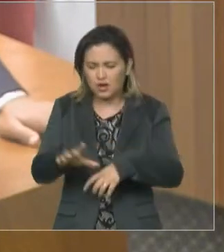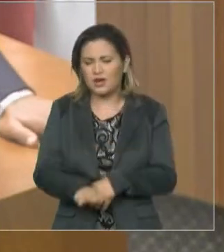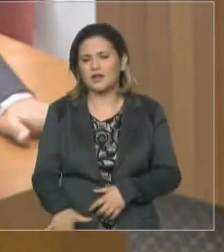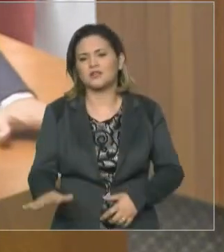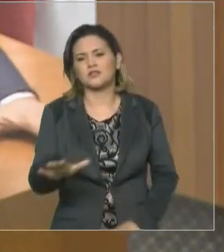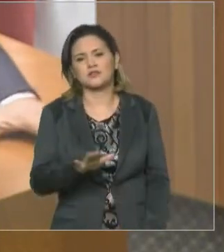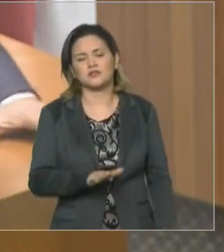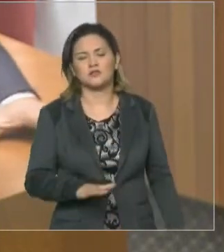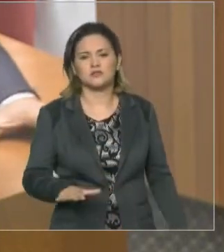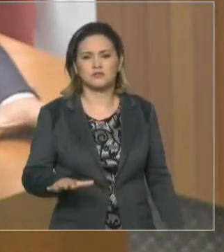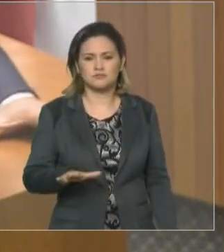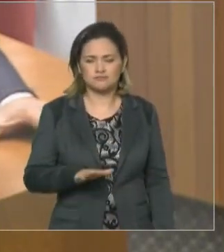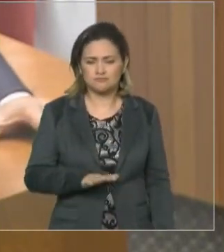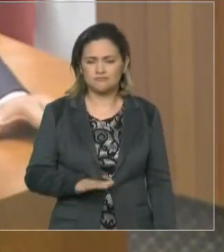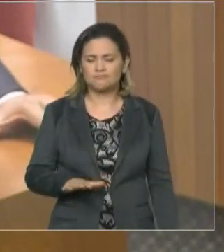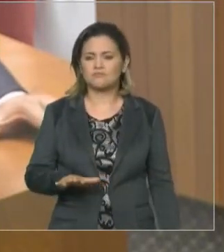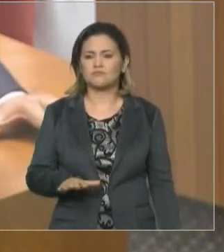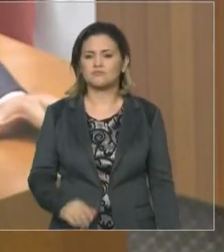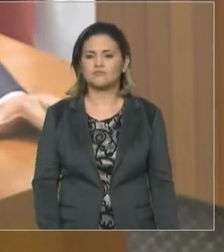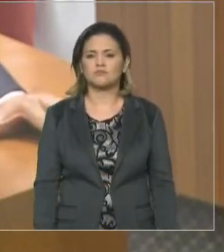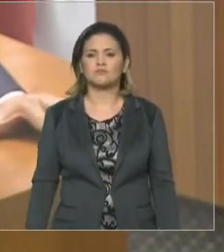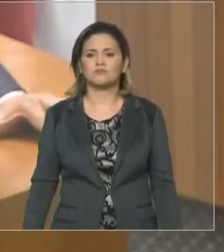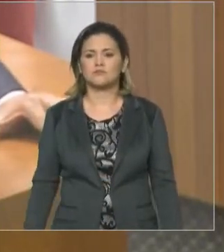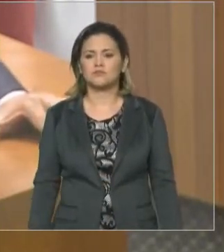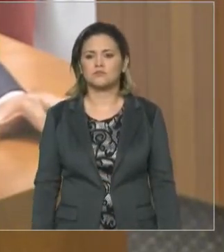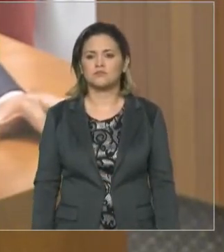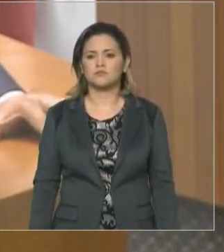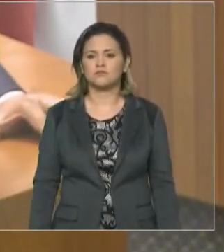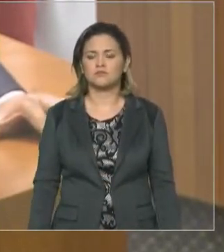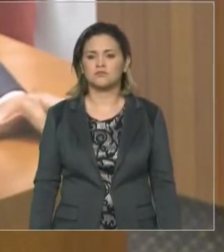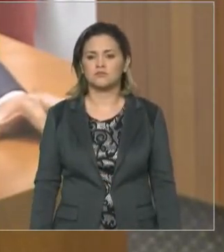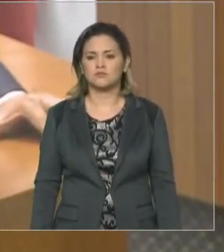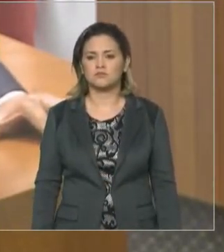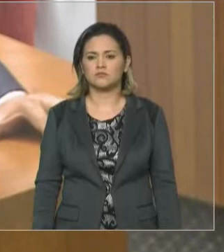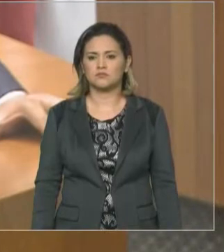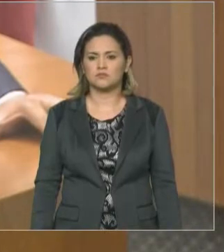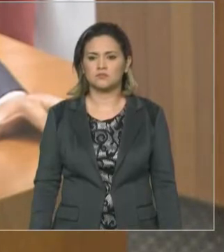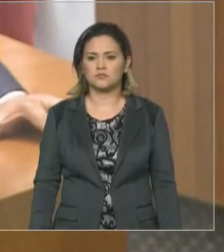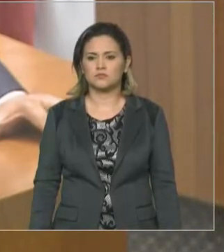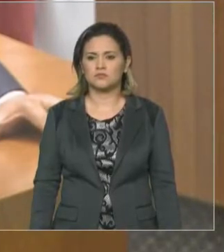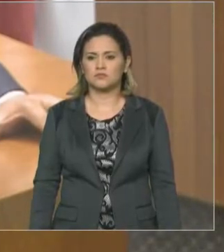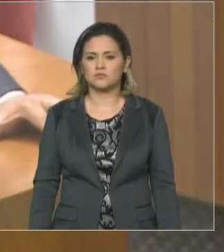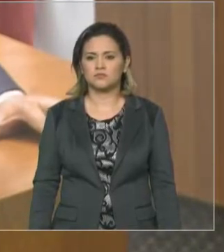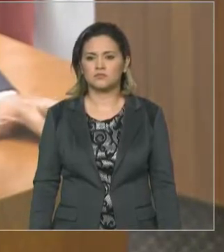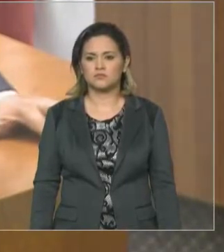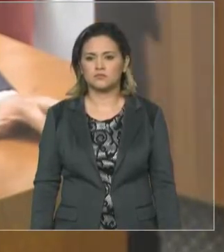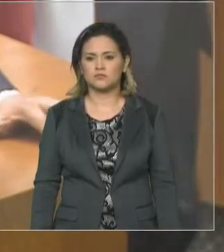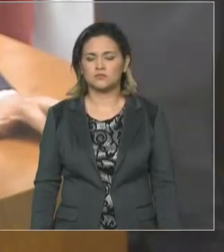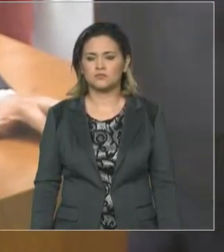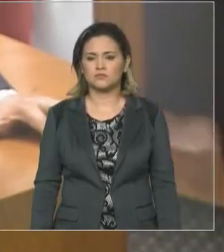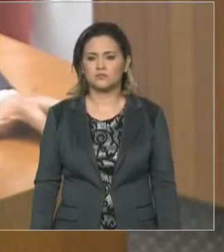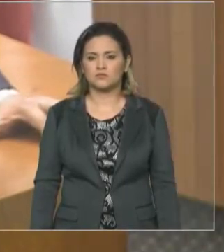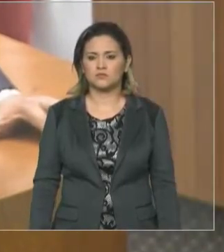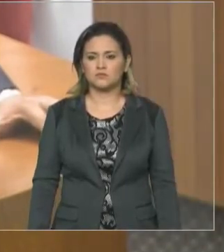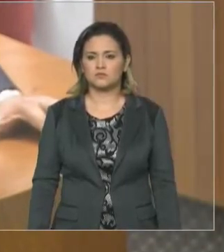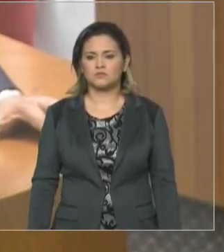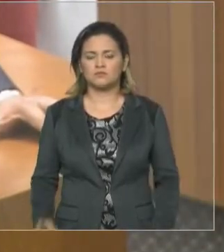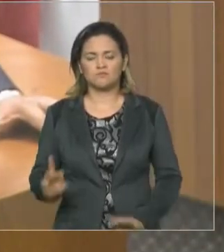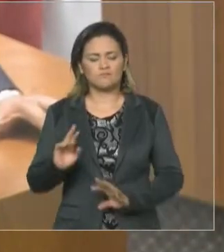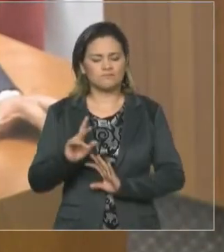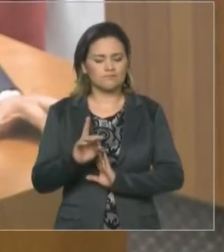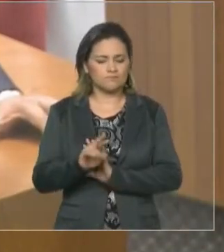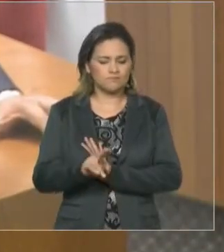que prejudicou demais a população de Imperatriz. Com centenas e milhares de